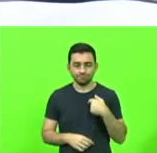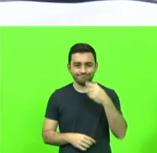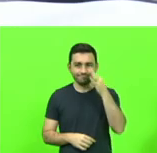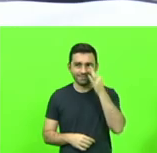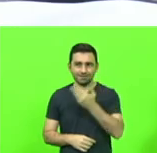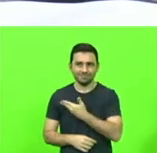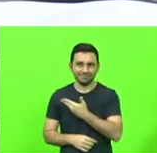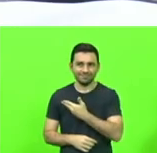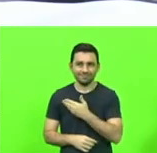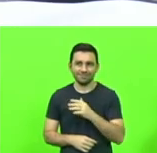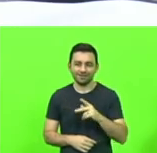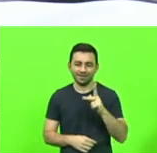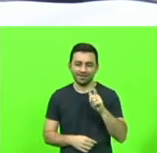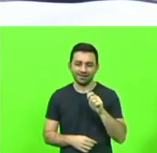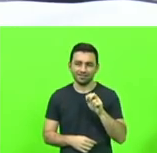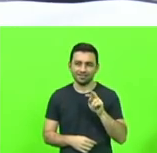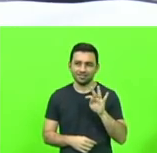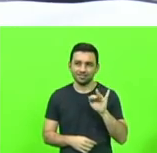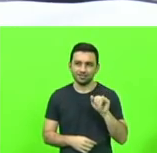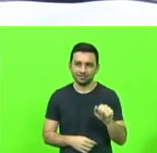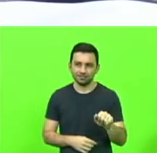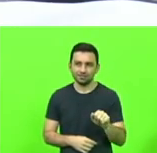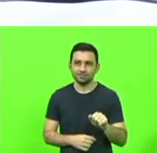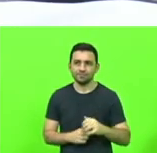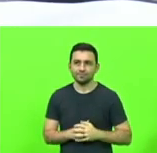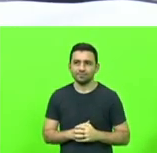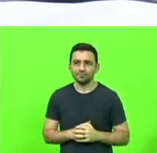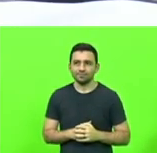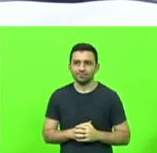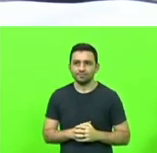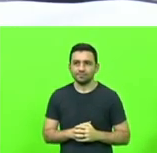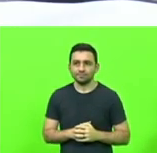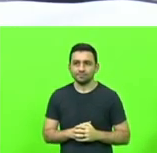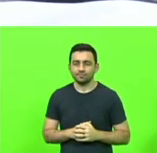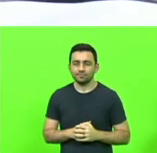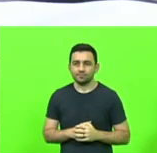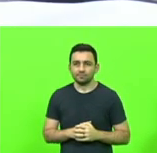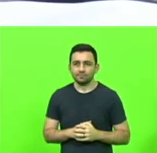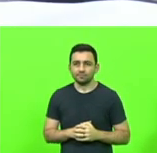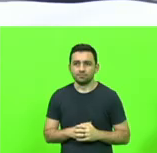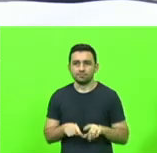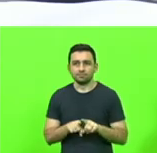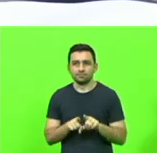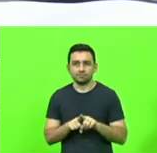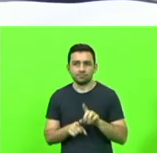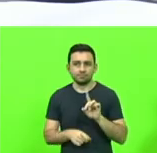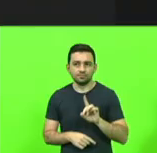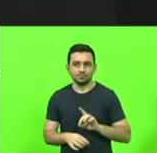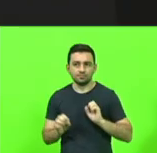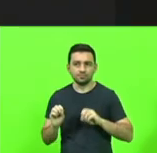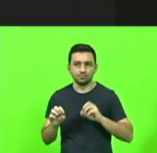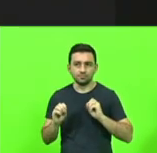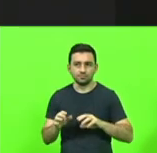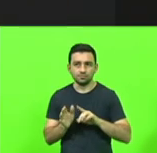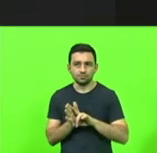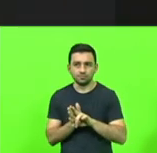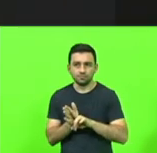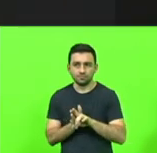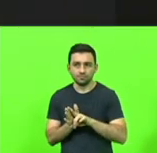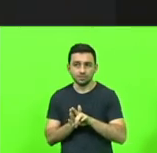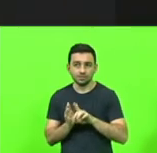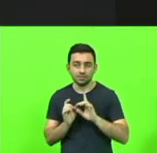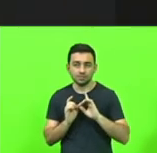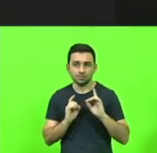Kátia Cristiane Purnhagen Franzoi. A diretora de Ensino, Pesquisa e Extensão da